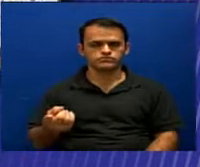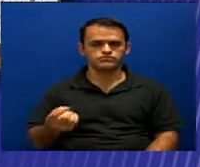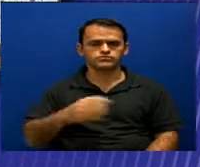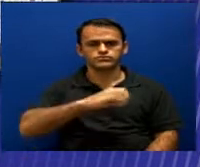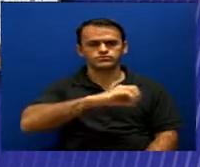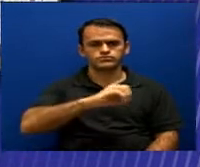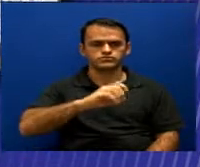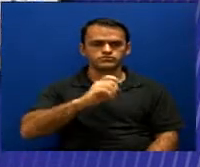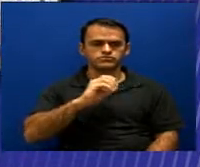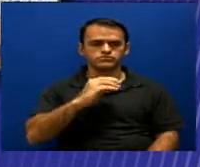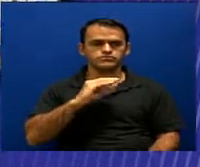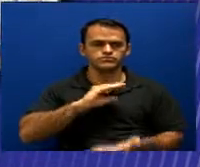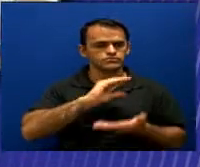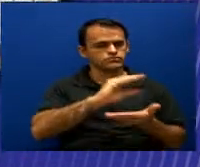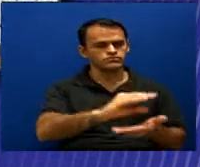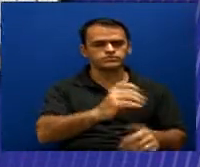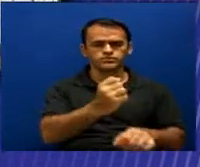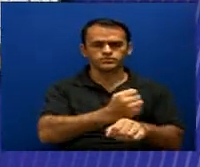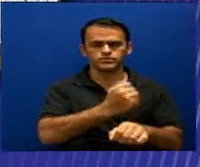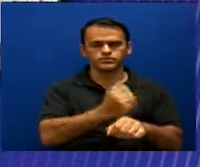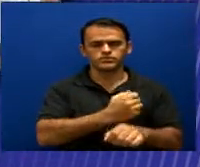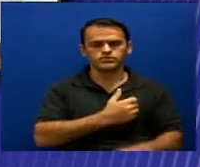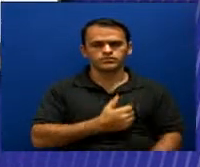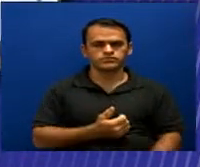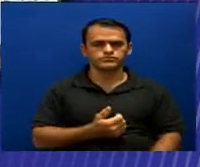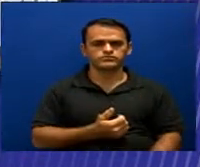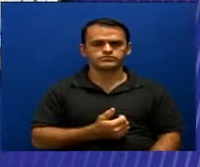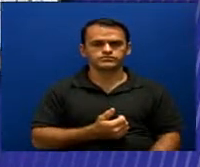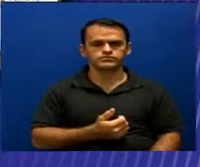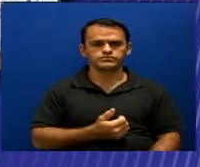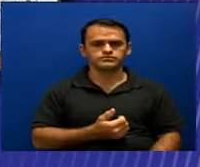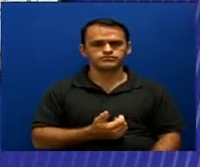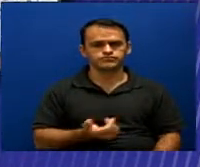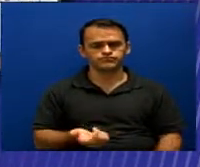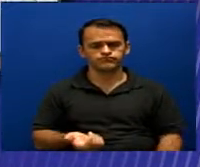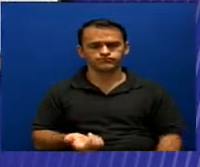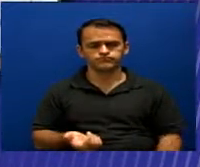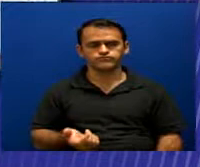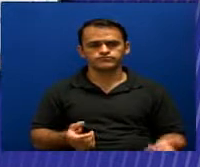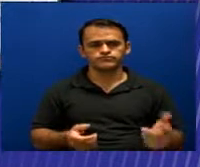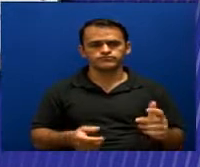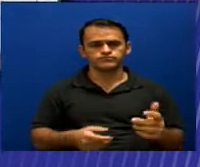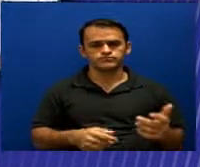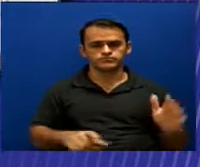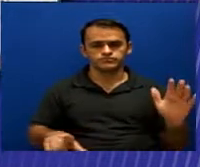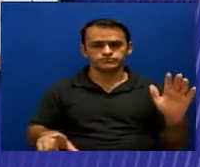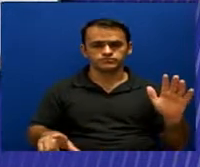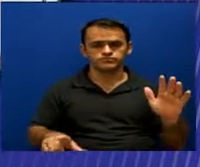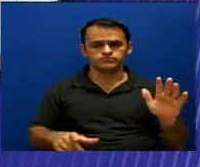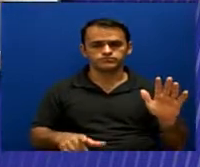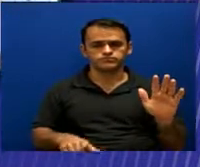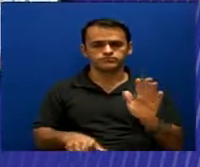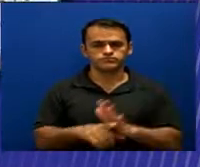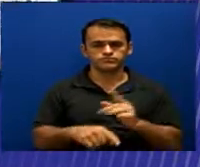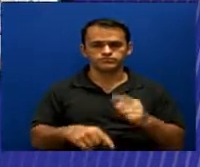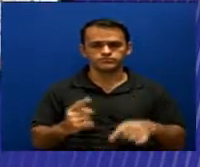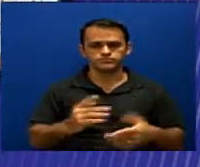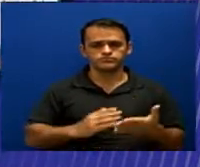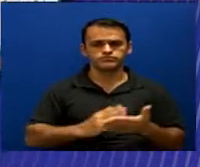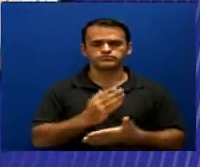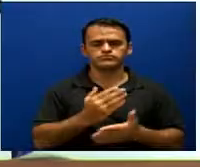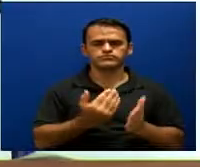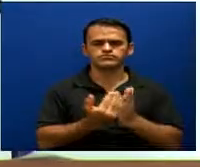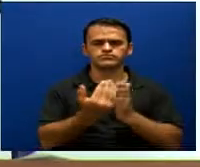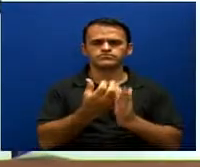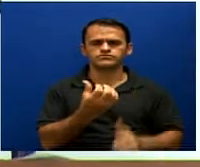900 nessas construções. Então, é essa quebra do parecer, que para que seja aprovado a emenda 3.